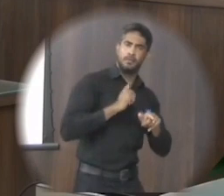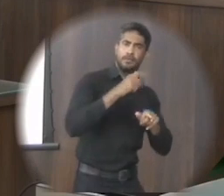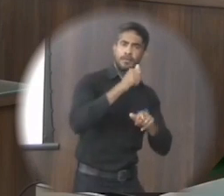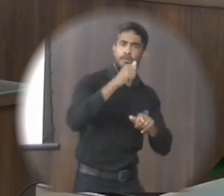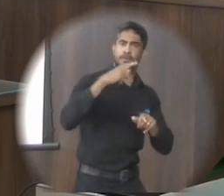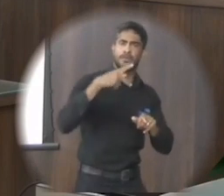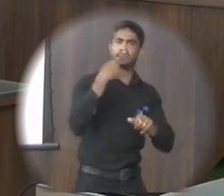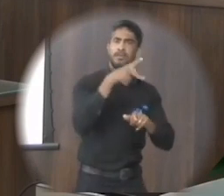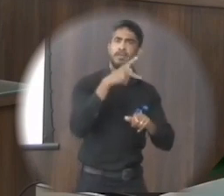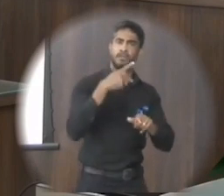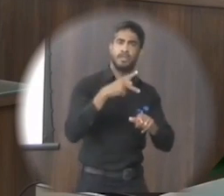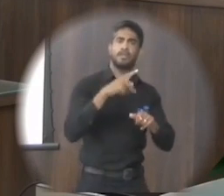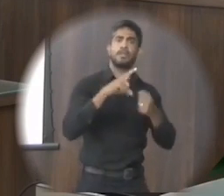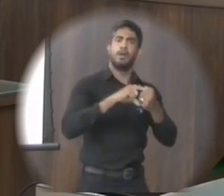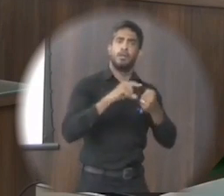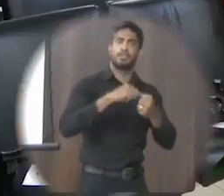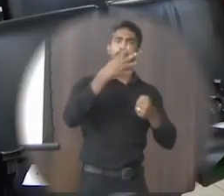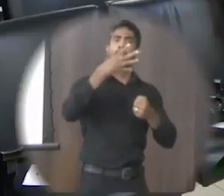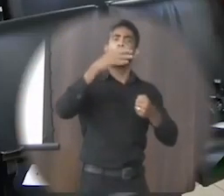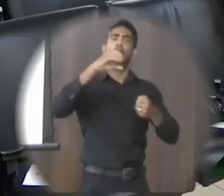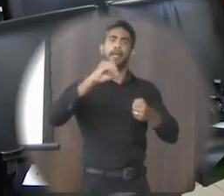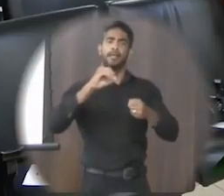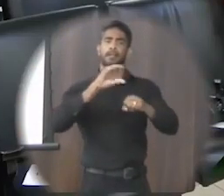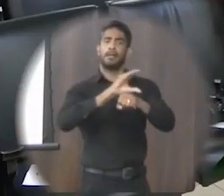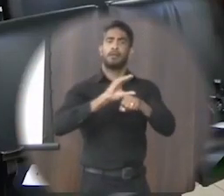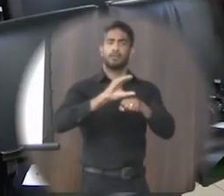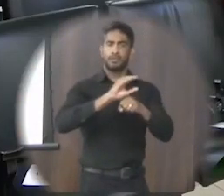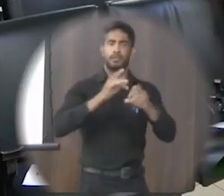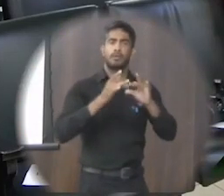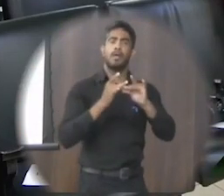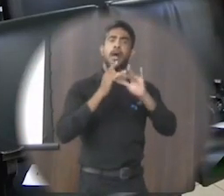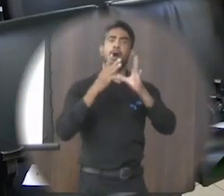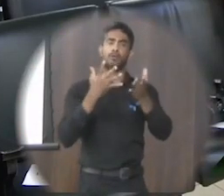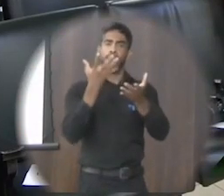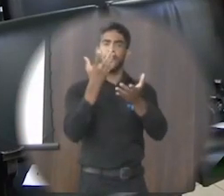de que trata o artigo 40 da Constituição, autoriza a